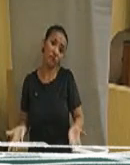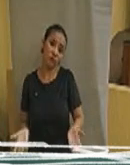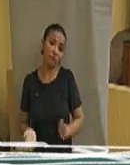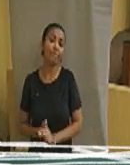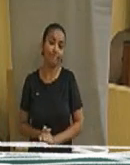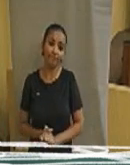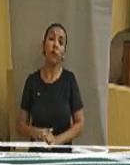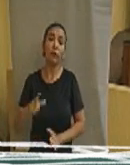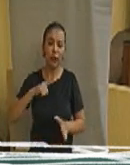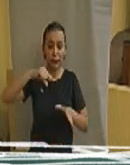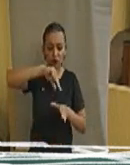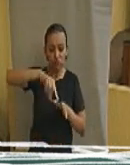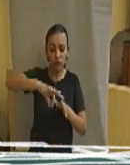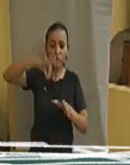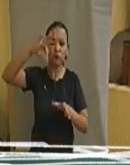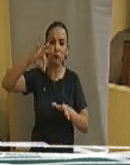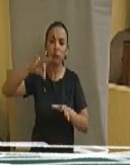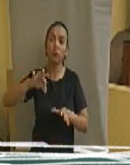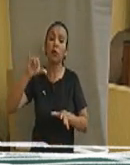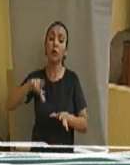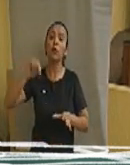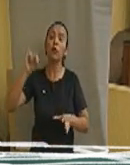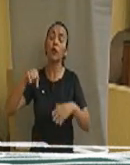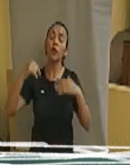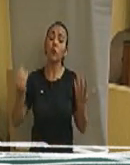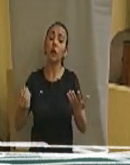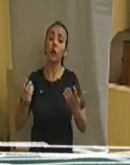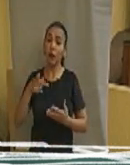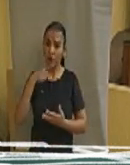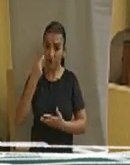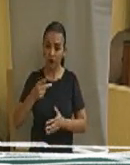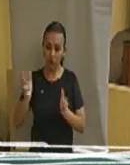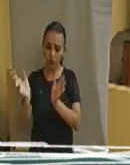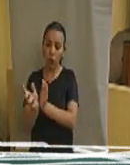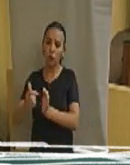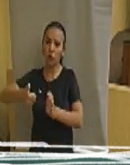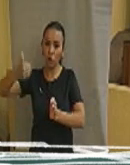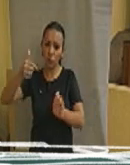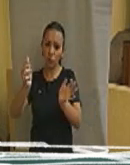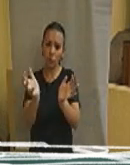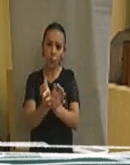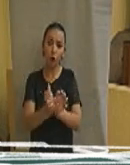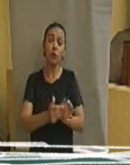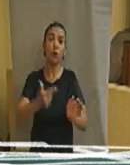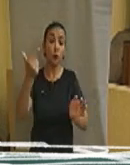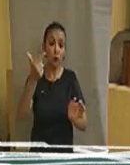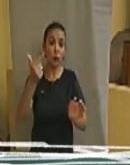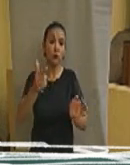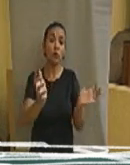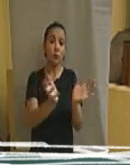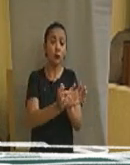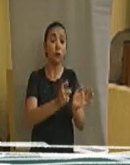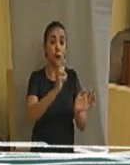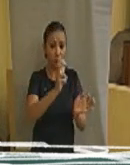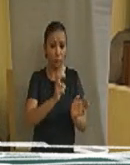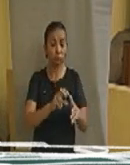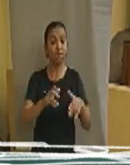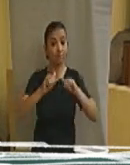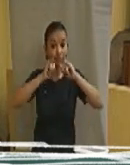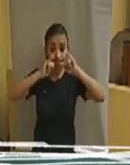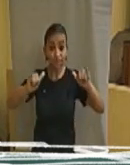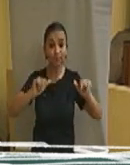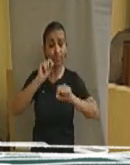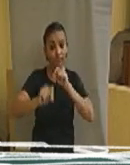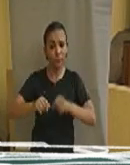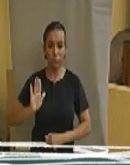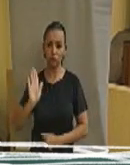Haverá sorteio para a definição das falas no bloco 1, 2 e 5. Reforçamos que os candidatos